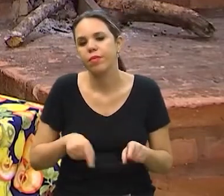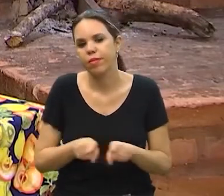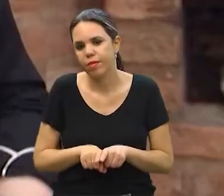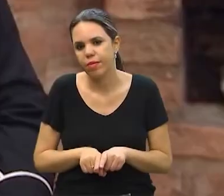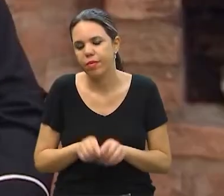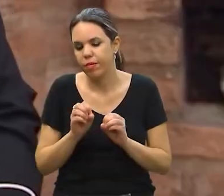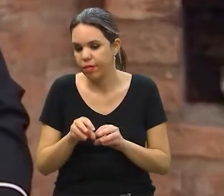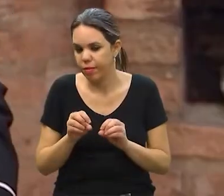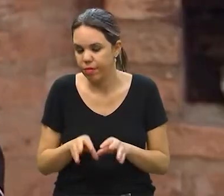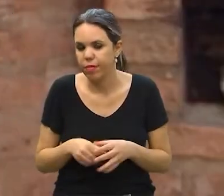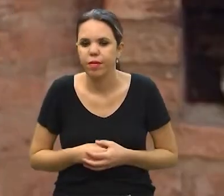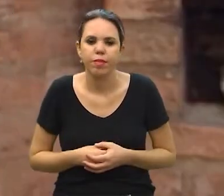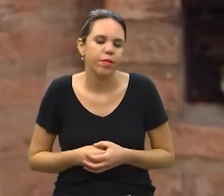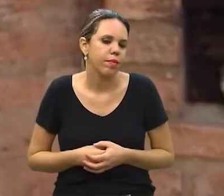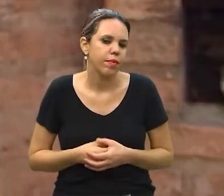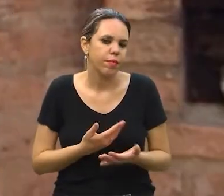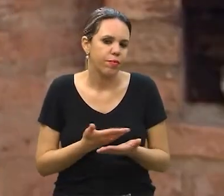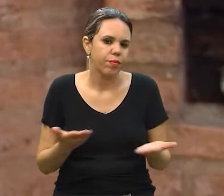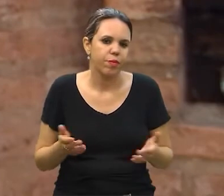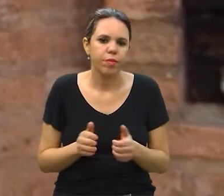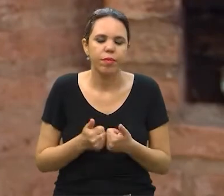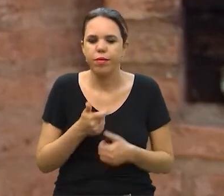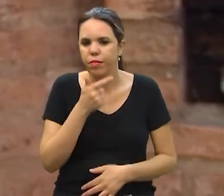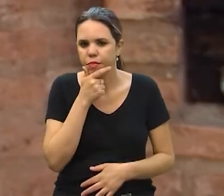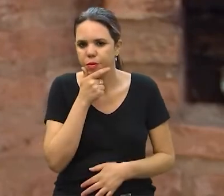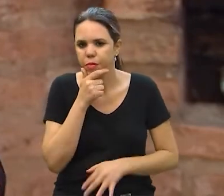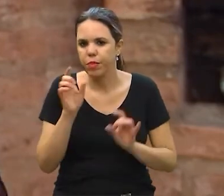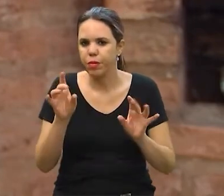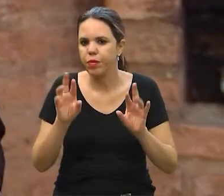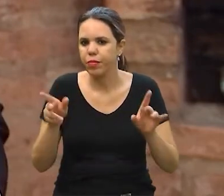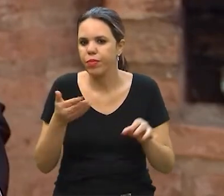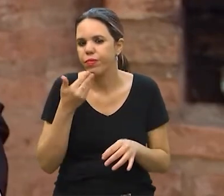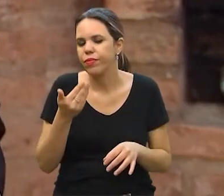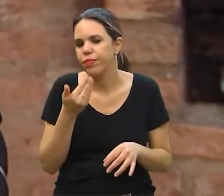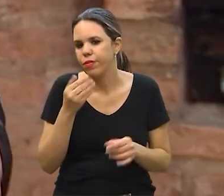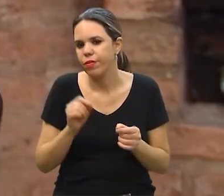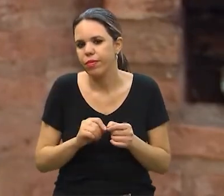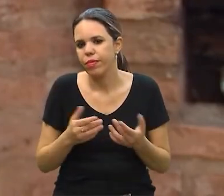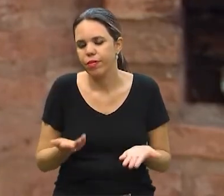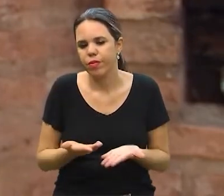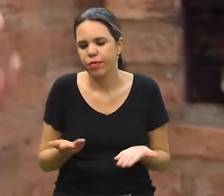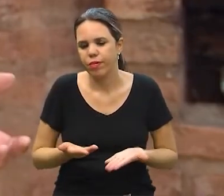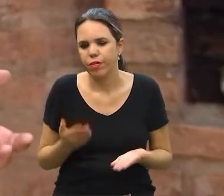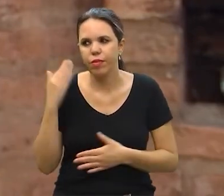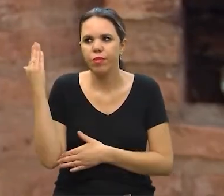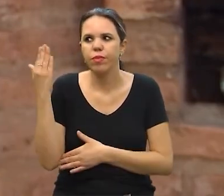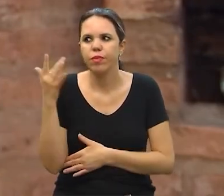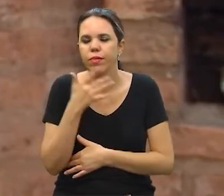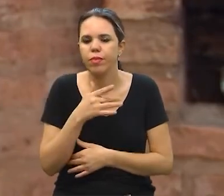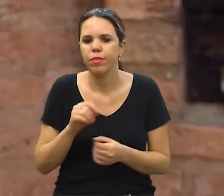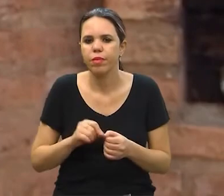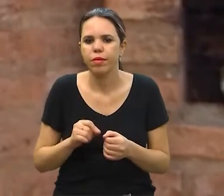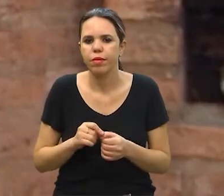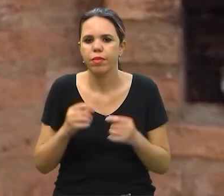também que a gente vai oferecer aqui pra vocês é o pão de queijo, um pão de queijo super facinho de fazer. Hoje tá um clima bem gostoso,